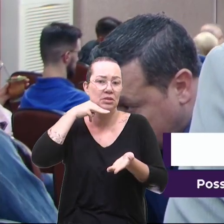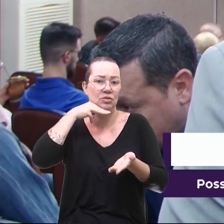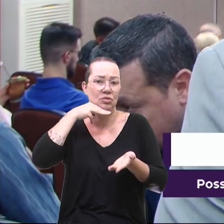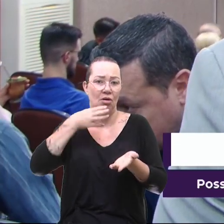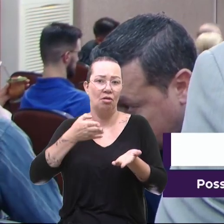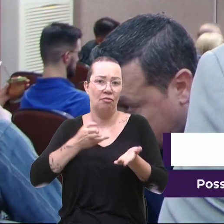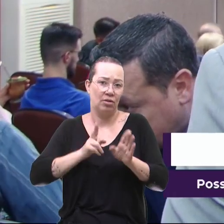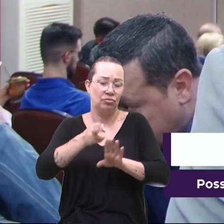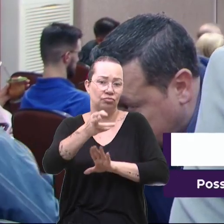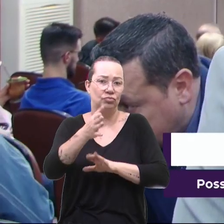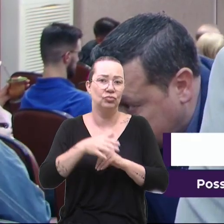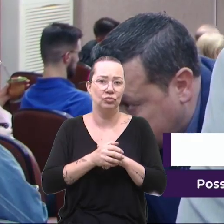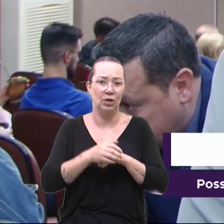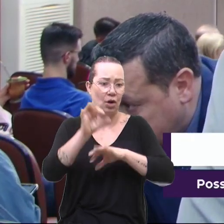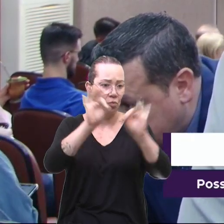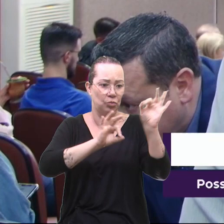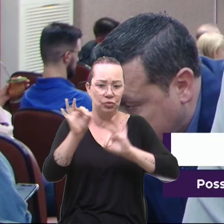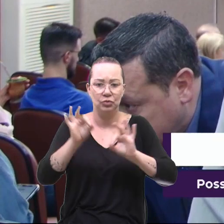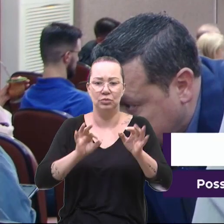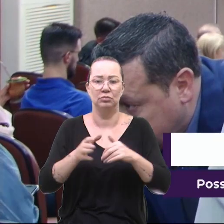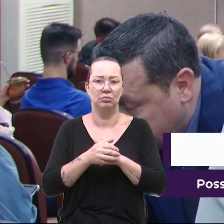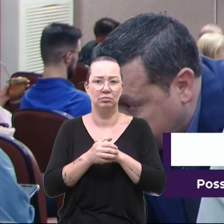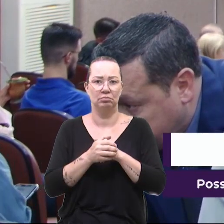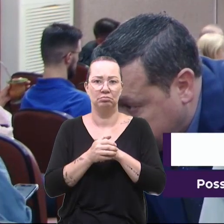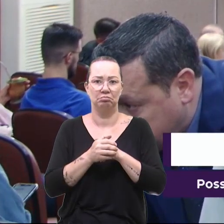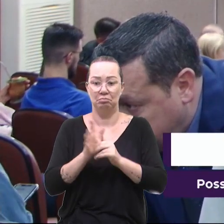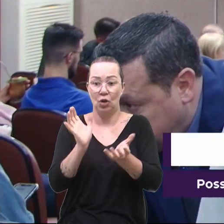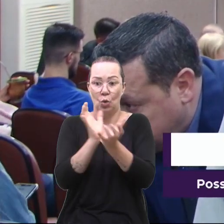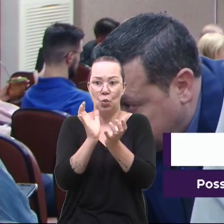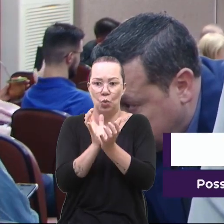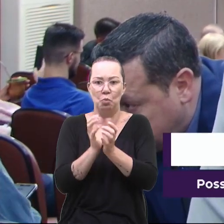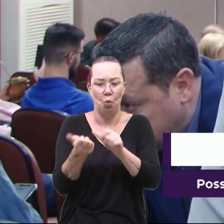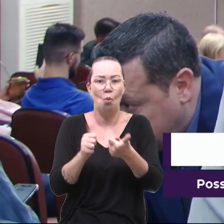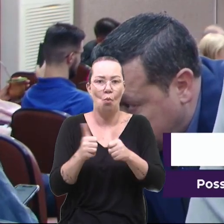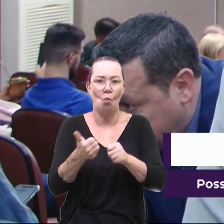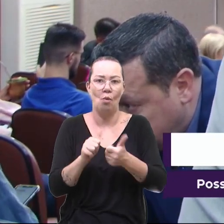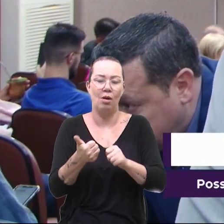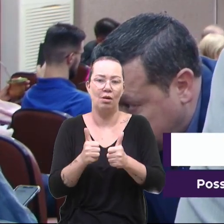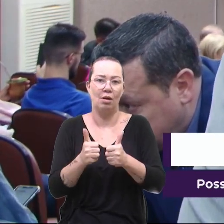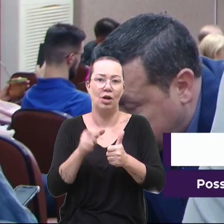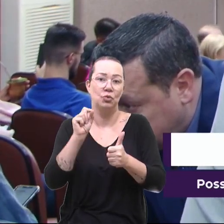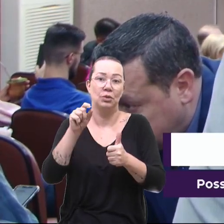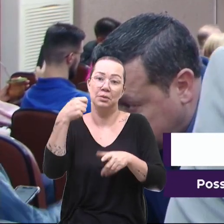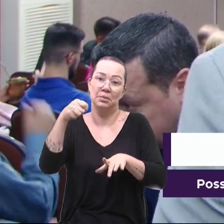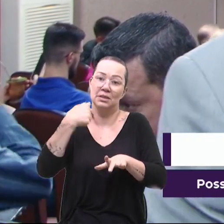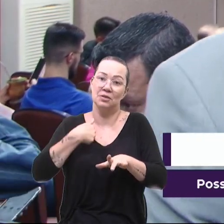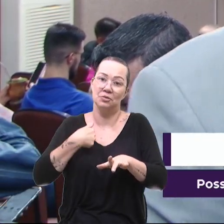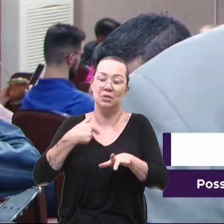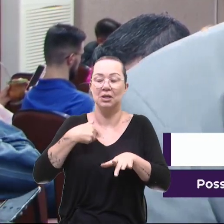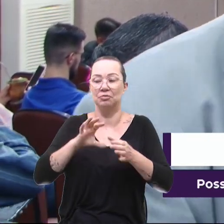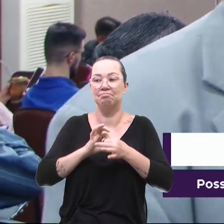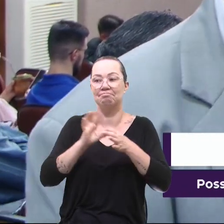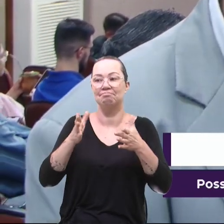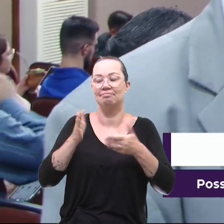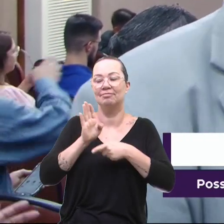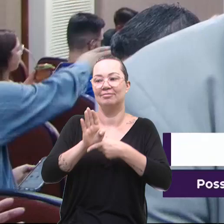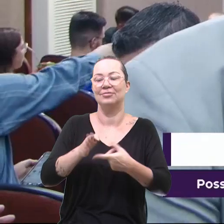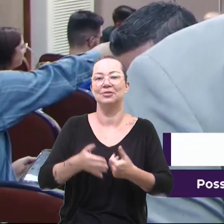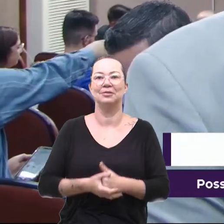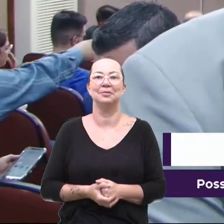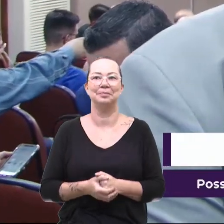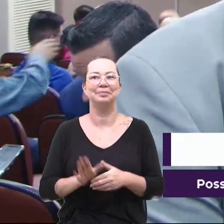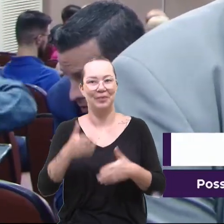eu acho importante, é uma mesa diretora muito qualificada, e aquilo que precisar de mim, estarei aí à disposição.